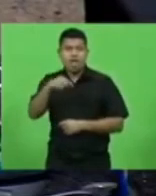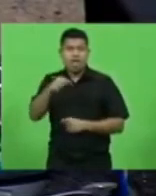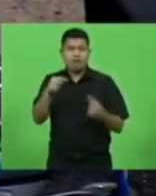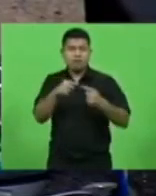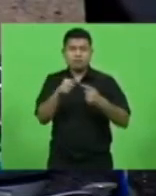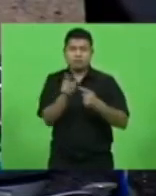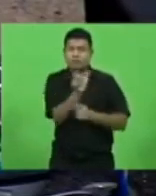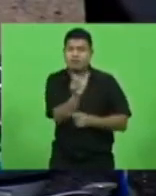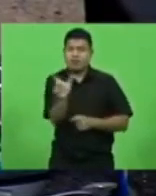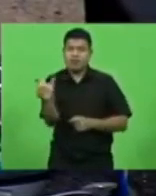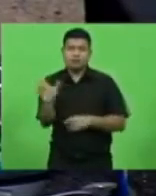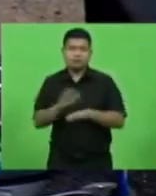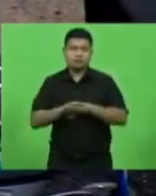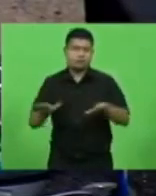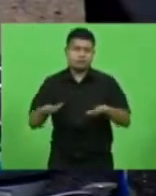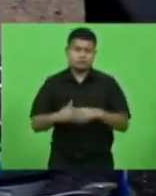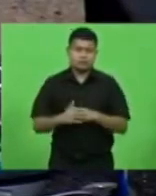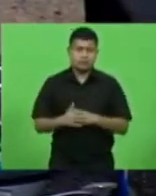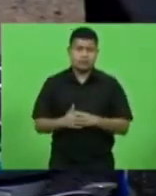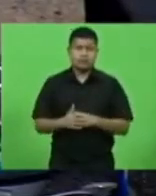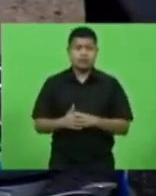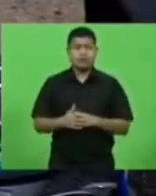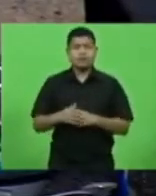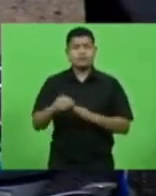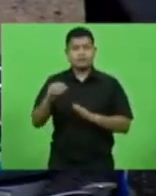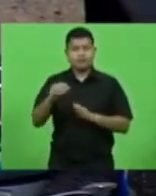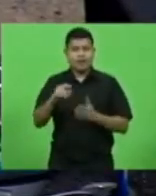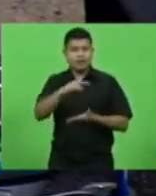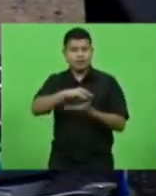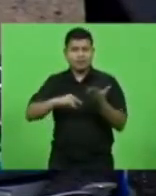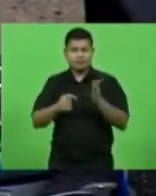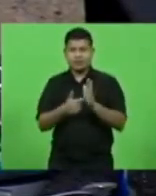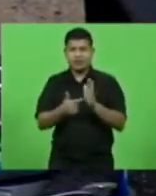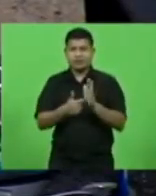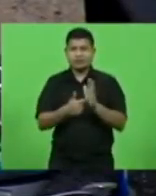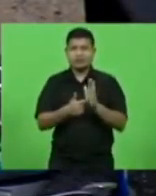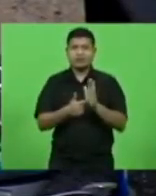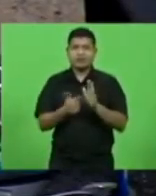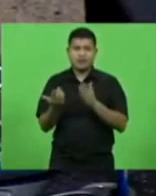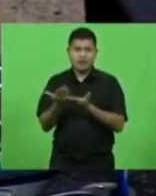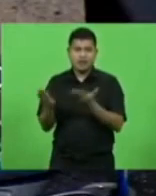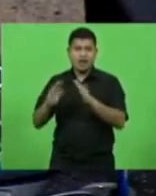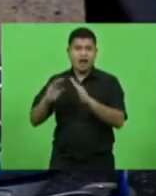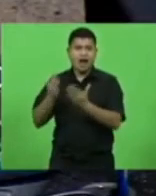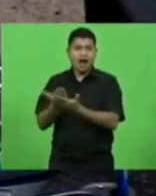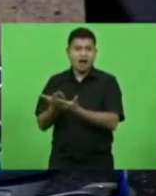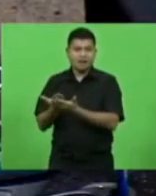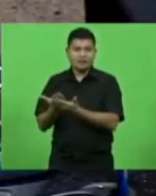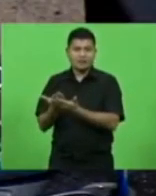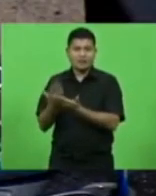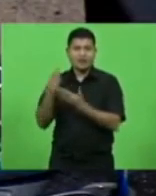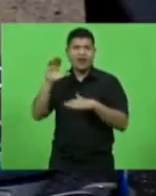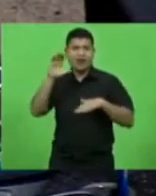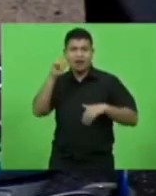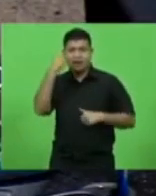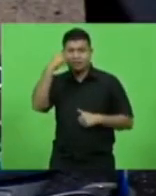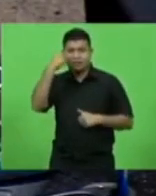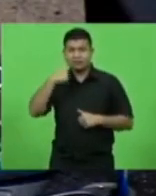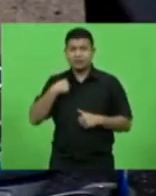Enfim, dentro desse documento oficial da Academia Espanhola, também consta a reprovação